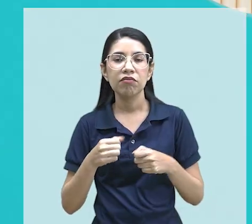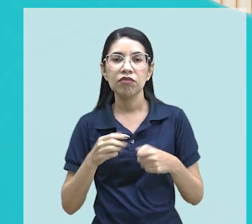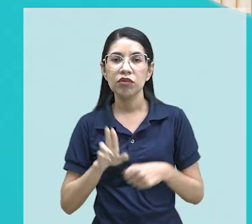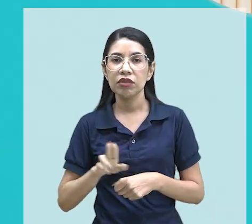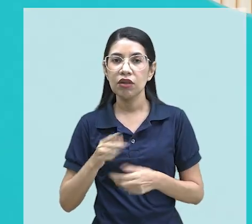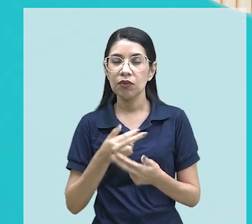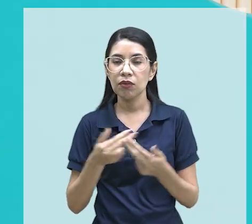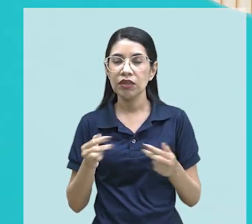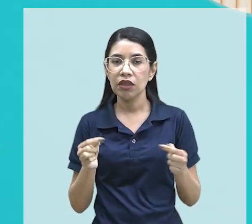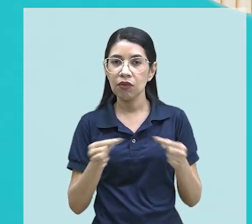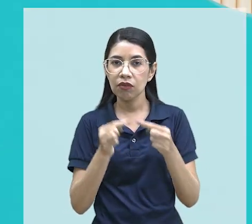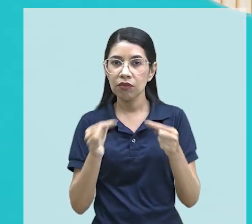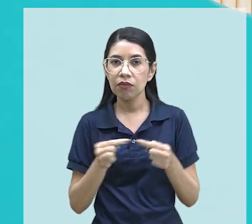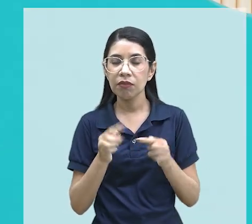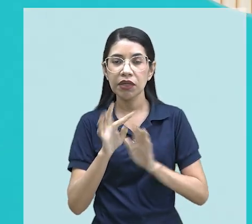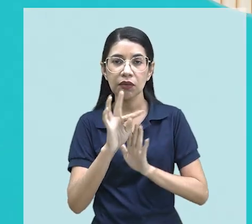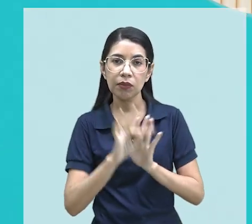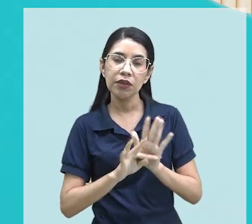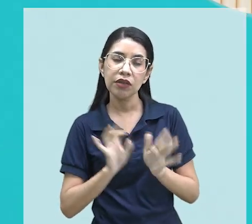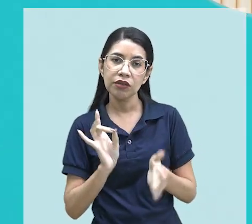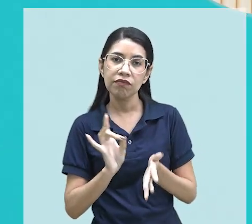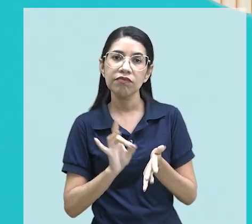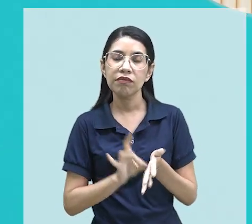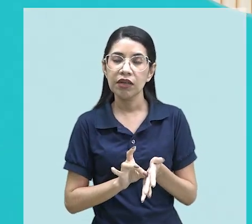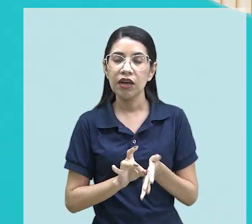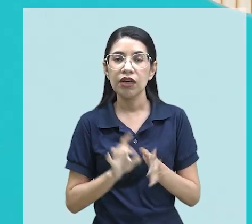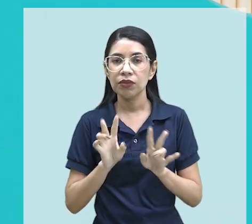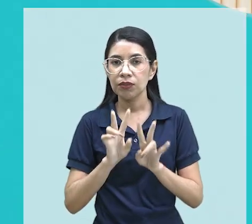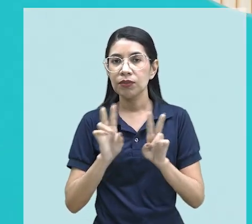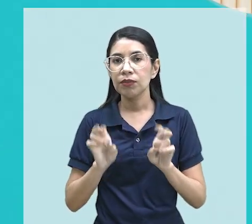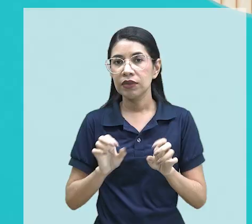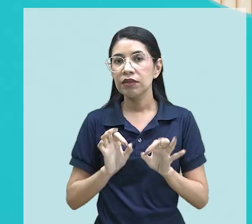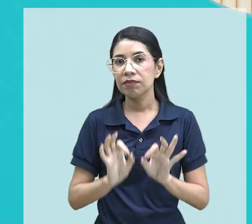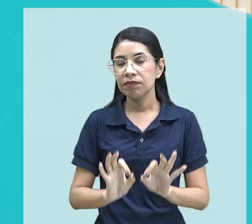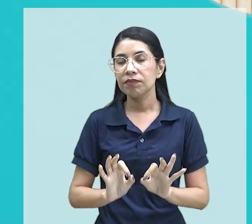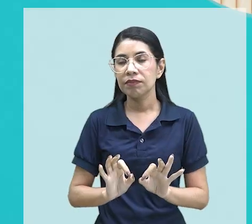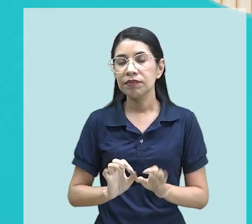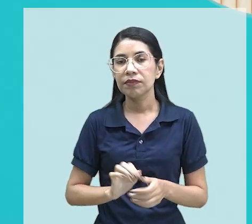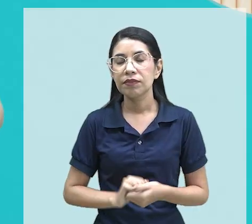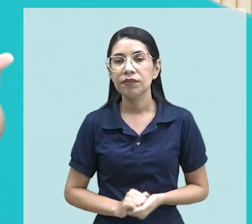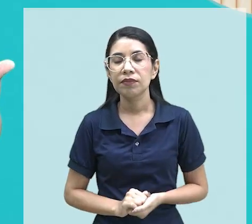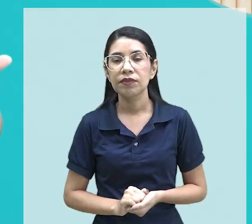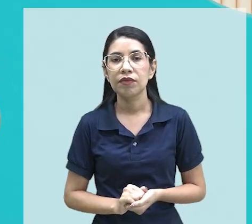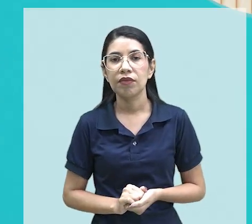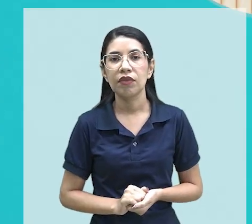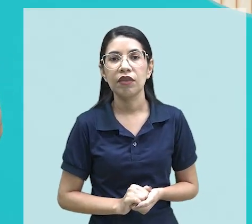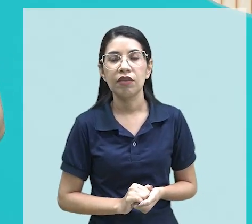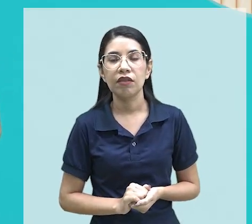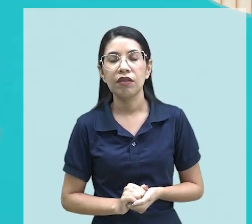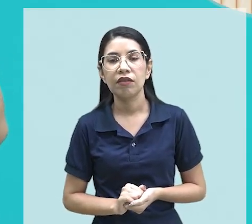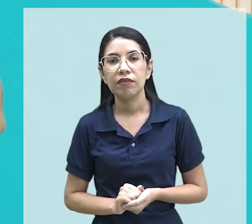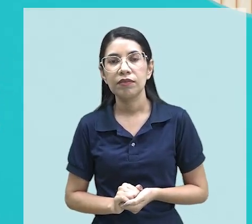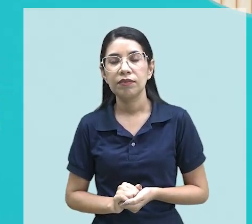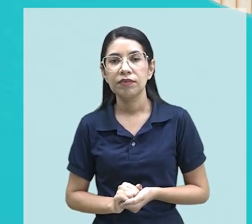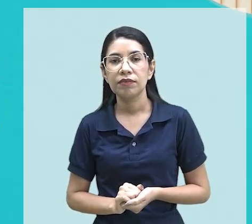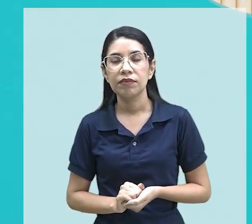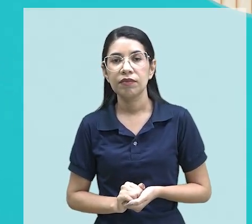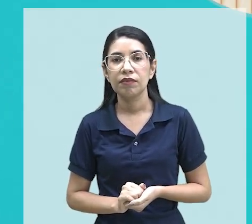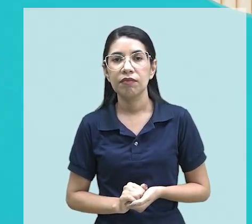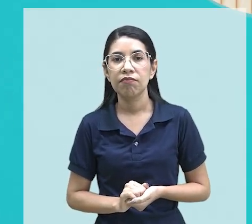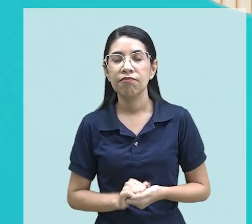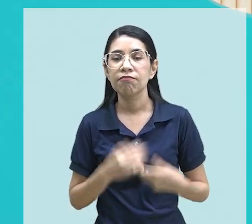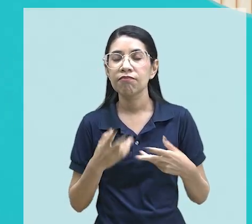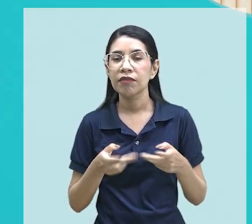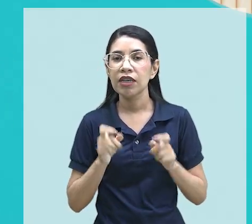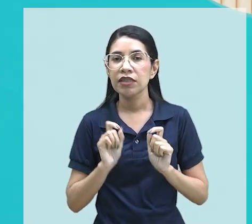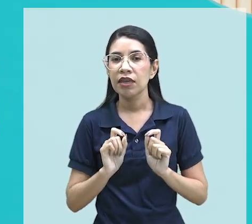realmente, legitimamente com o texto, né, com o tema, na verdade, que você vai estar desenvolvendo ali, gente. Então, olha